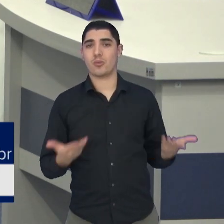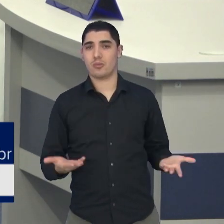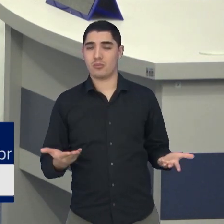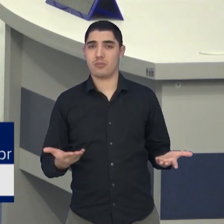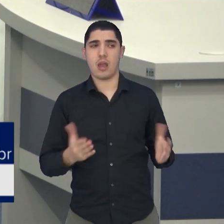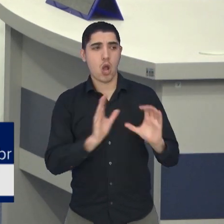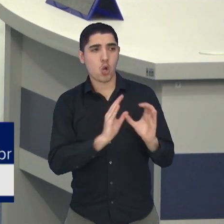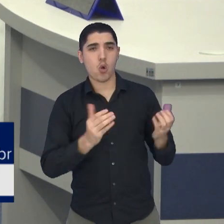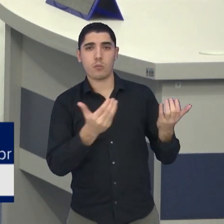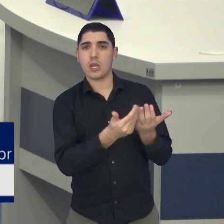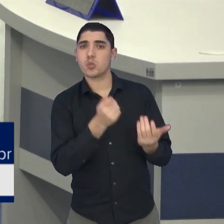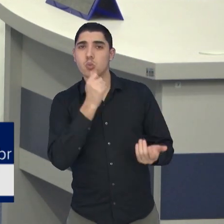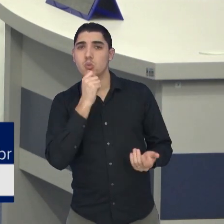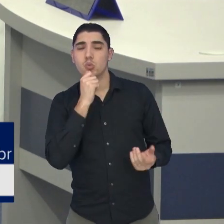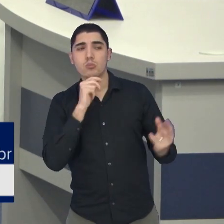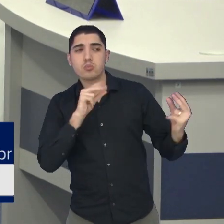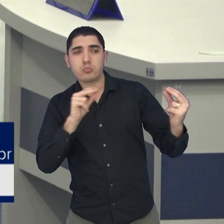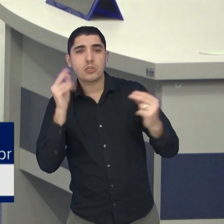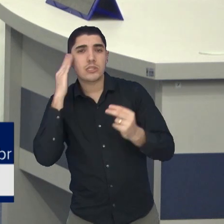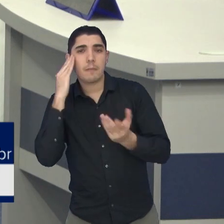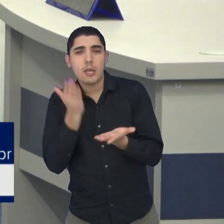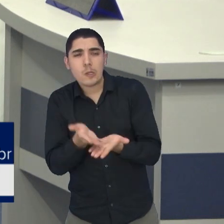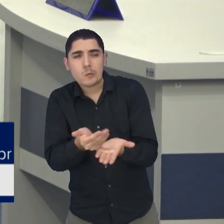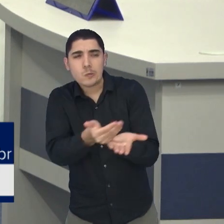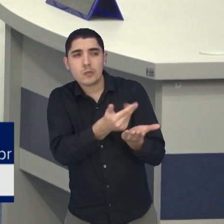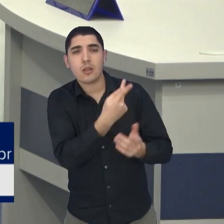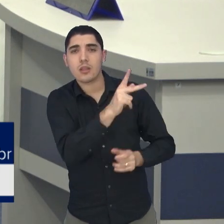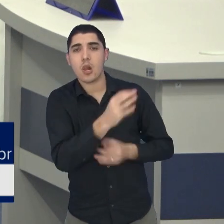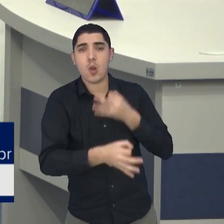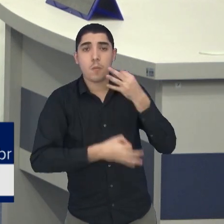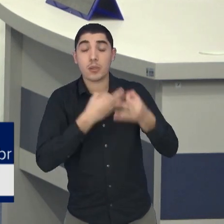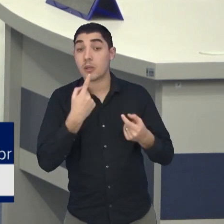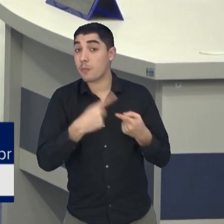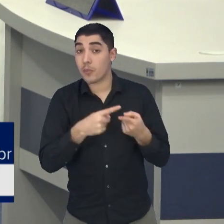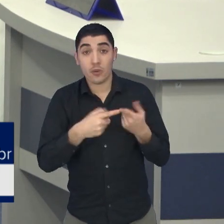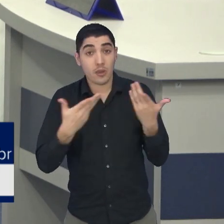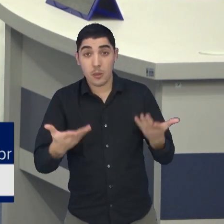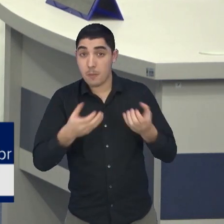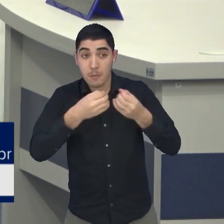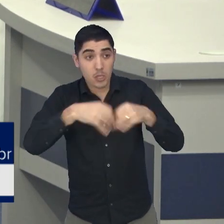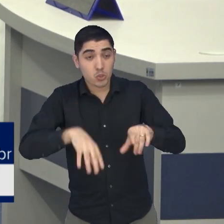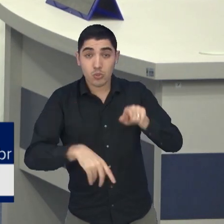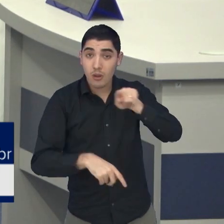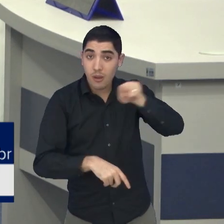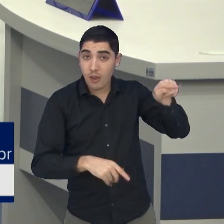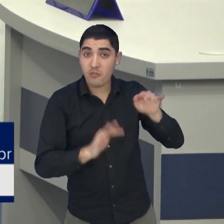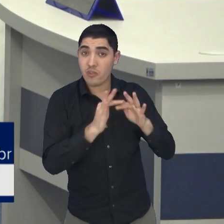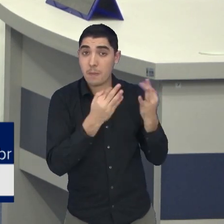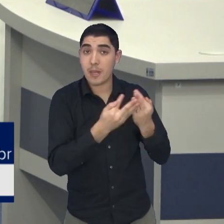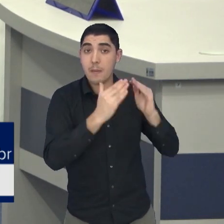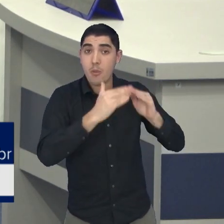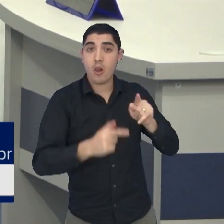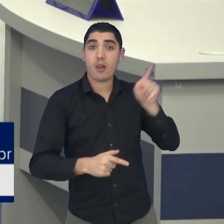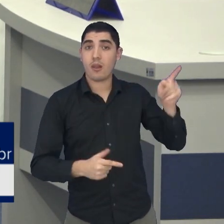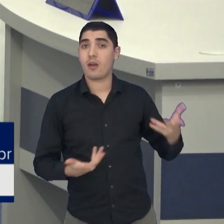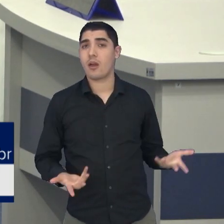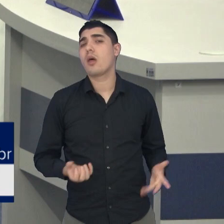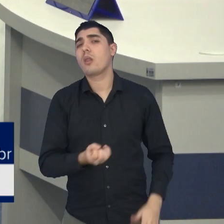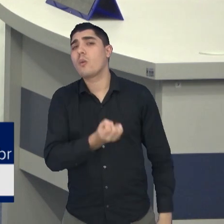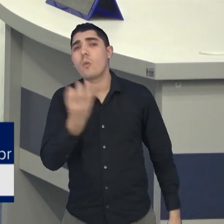no parecer da assessoria jurídica, porque afeta diretamente quantas mil famílias.